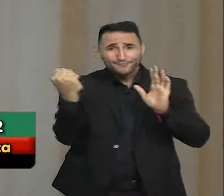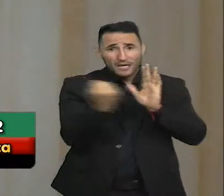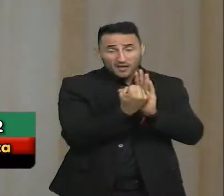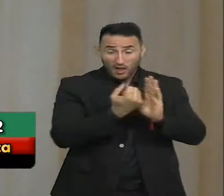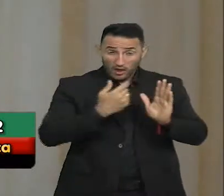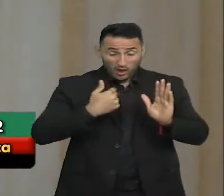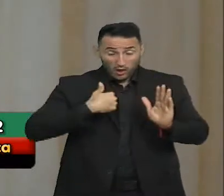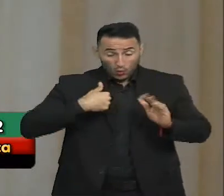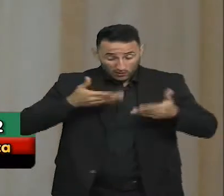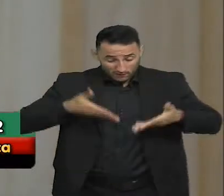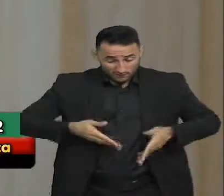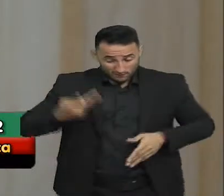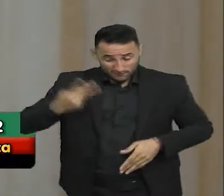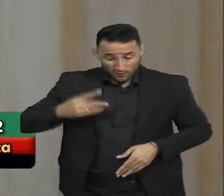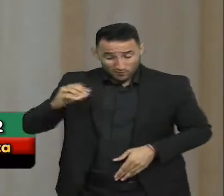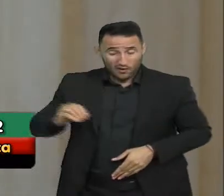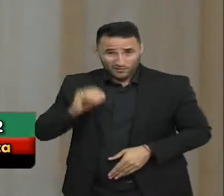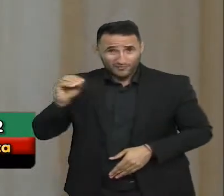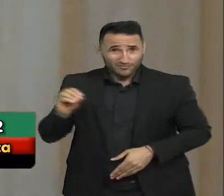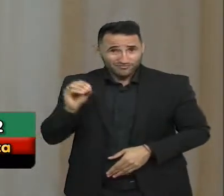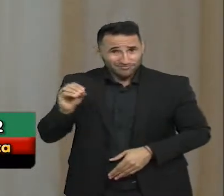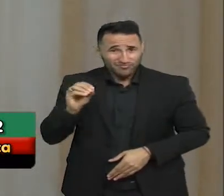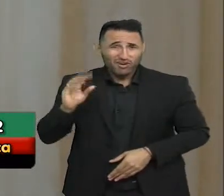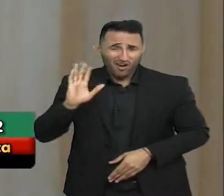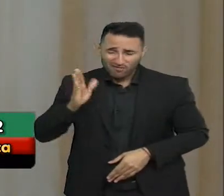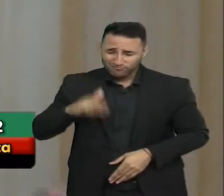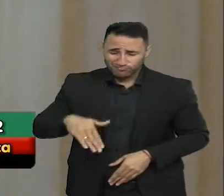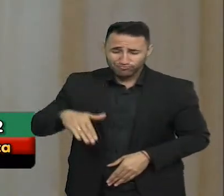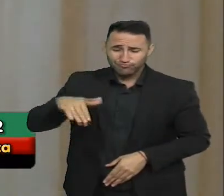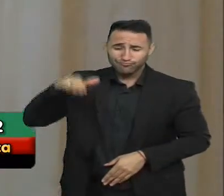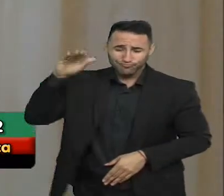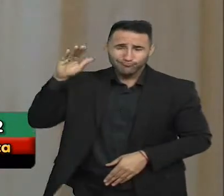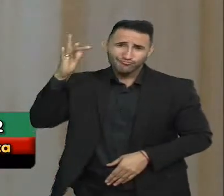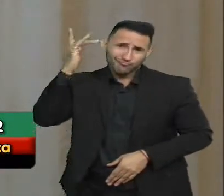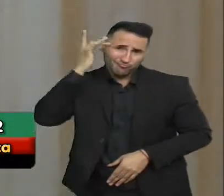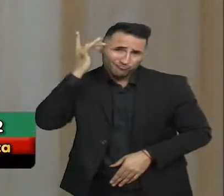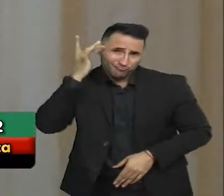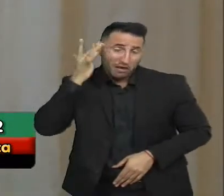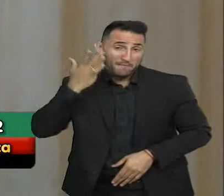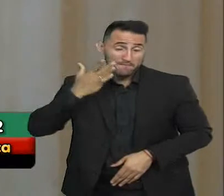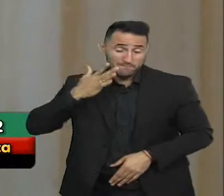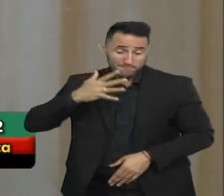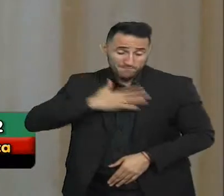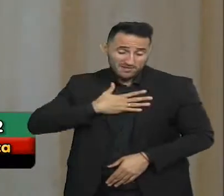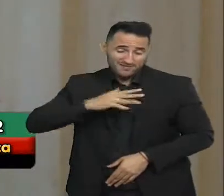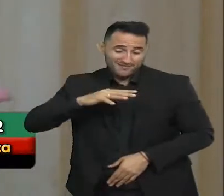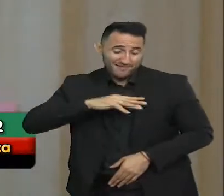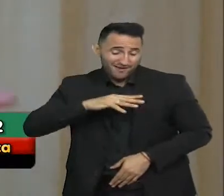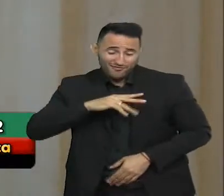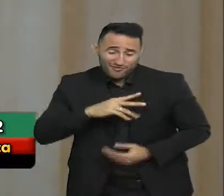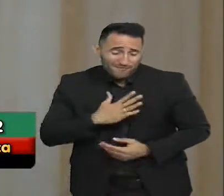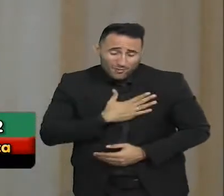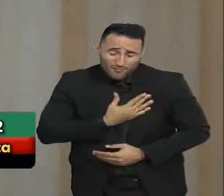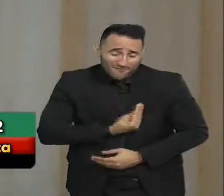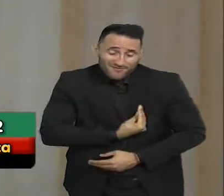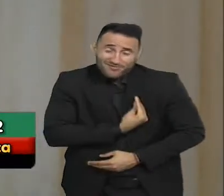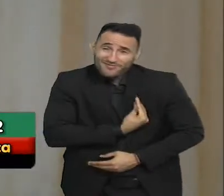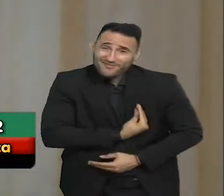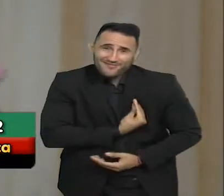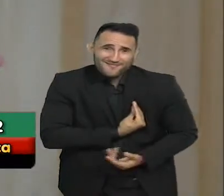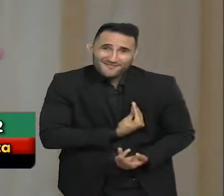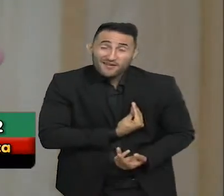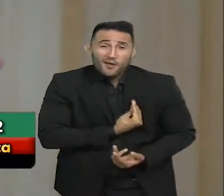de Osasco. Tá? Eu nasci aqui, eu sou... Essa cidade é a minha vida toda. Então,